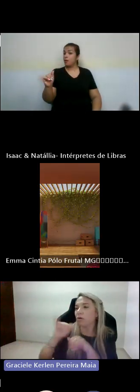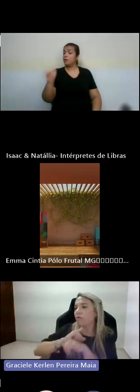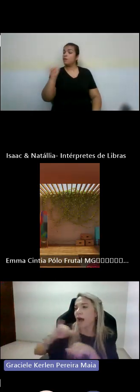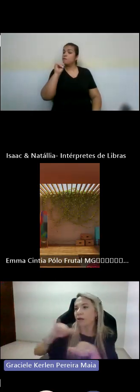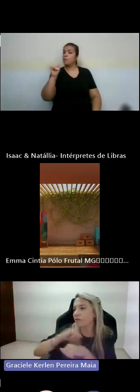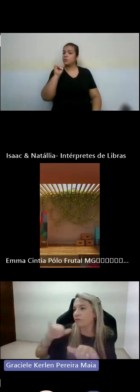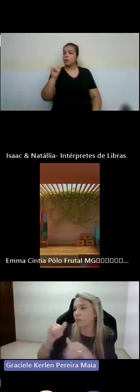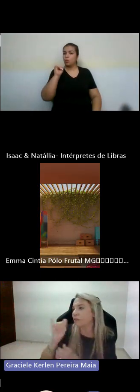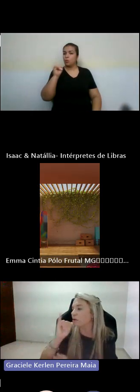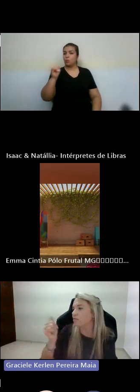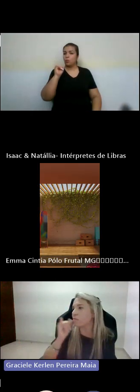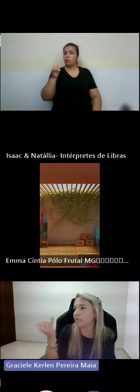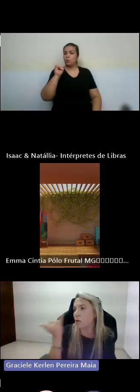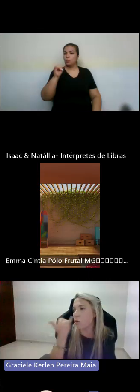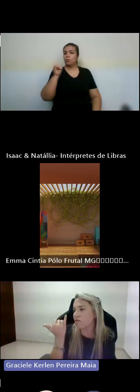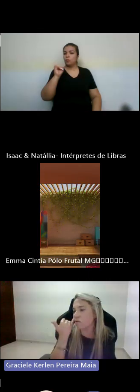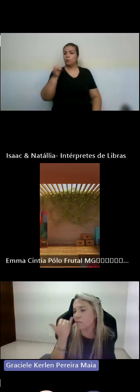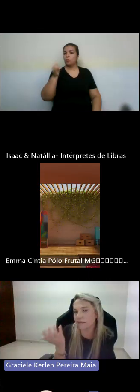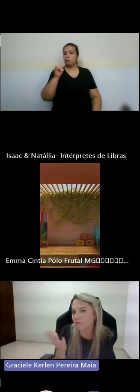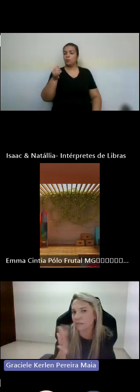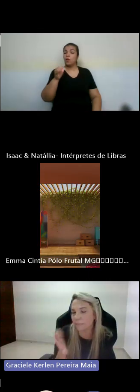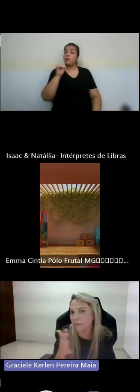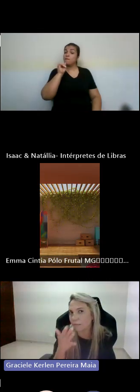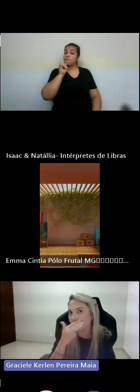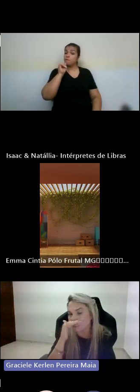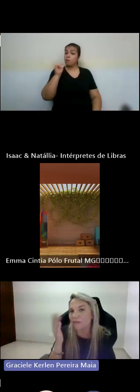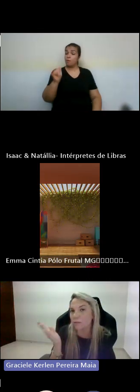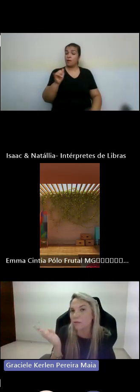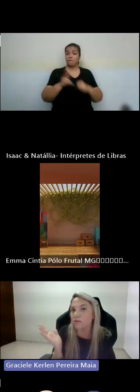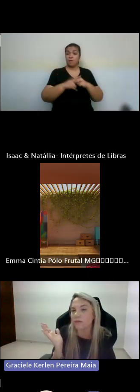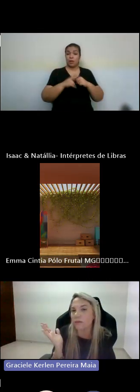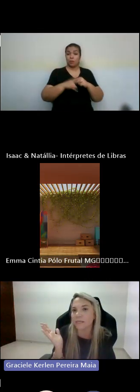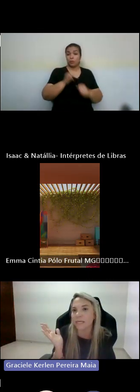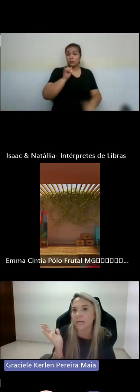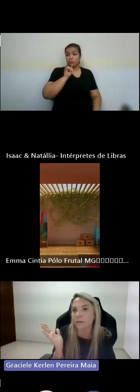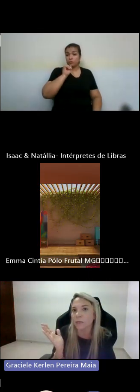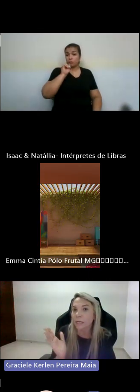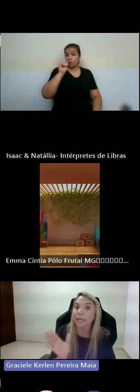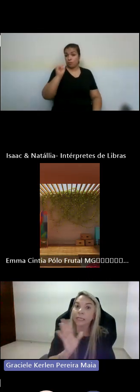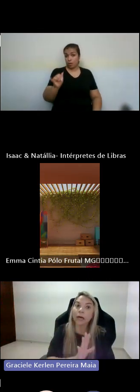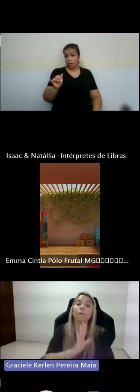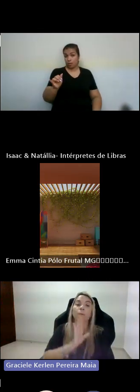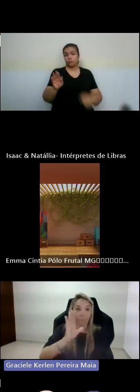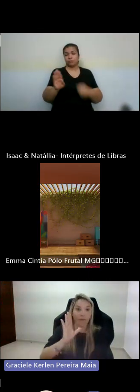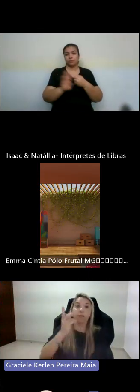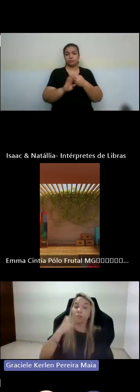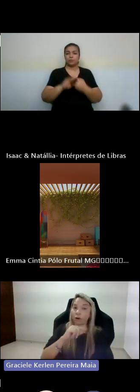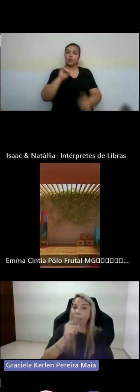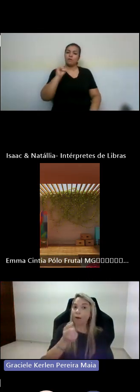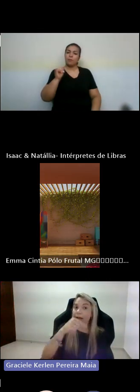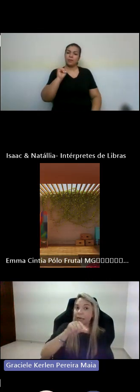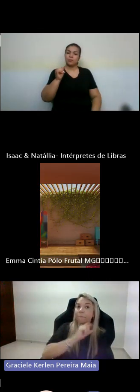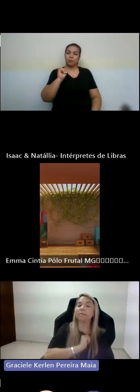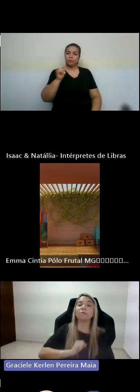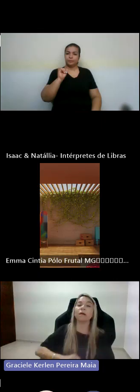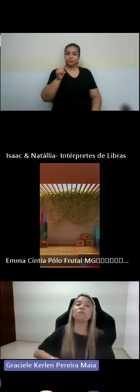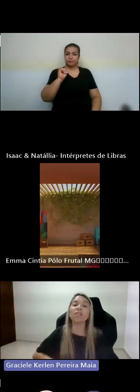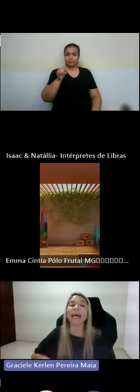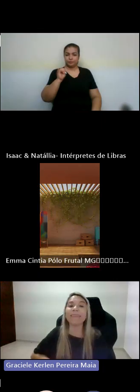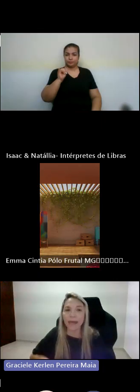informação. Ou várias, informação ou informação. Vai depender muito que a gente vai estudar os verbos, tá certo? Então, agora